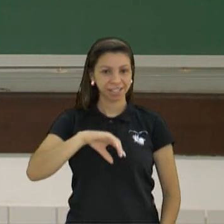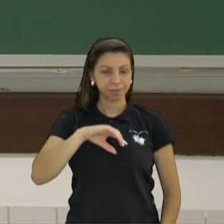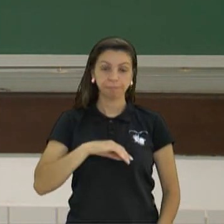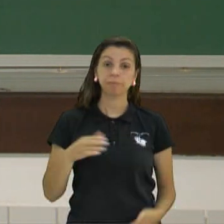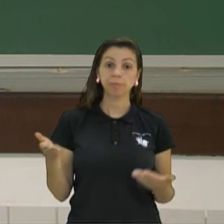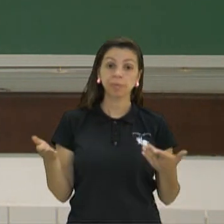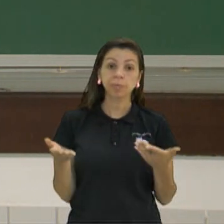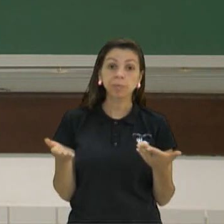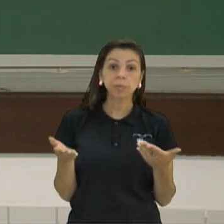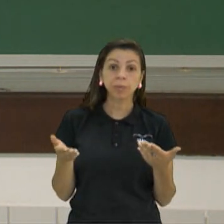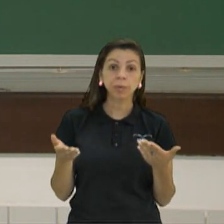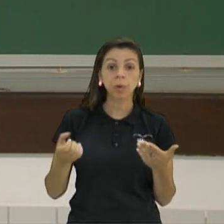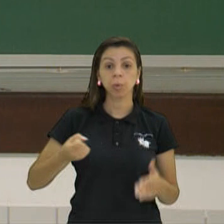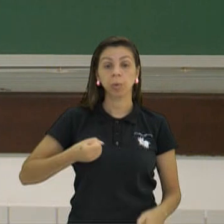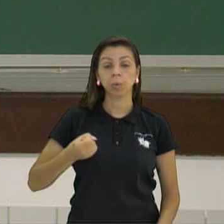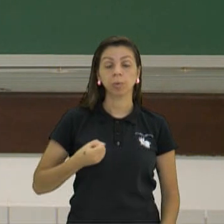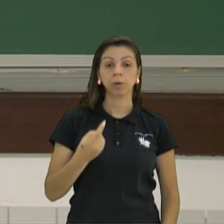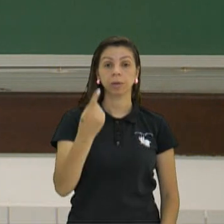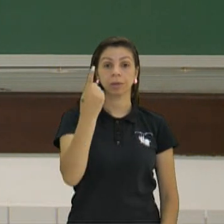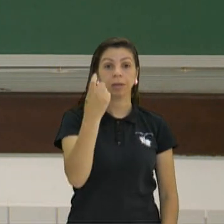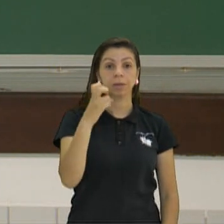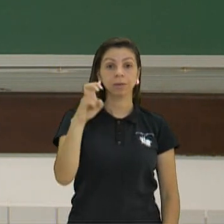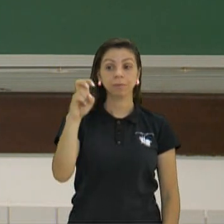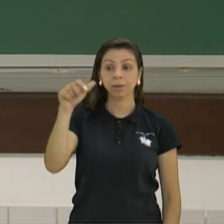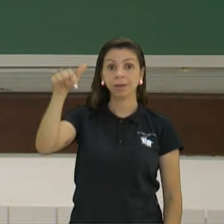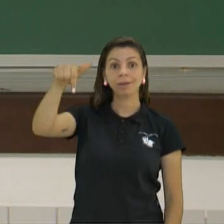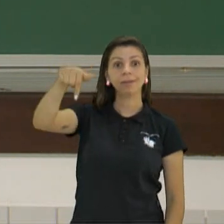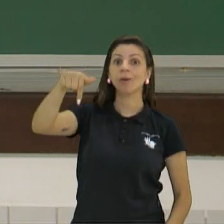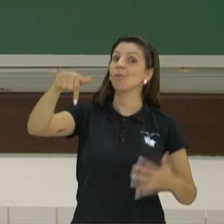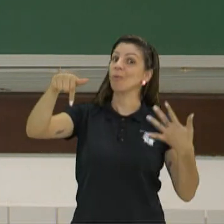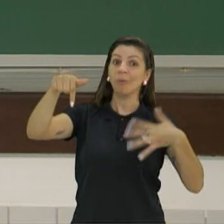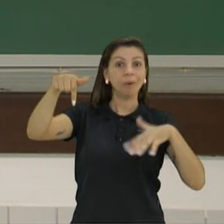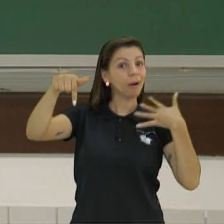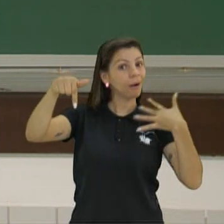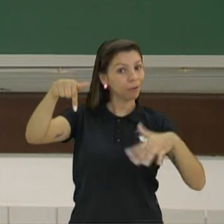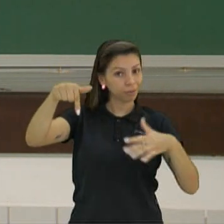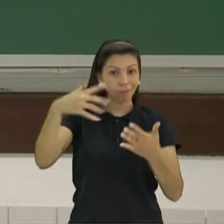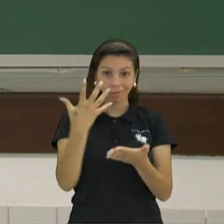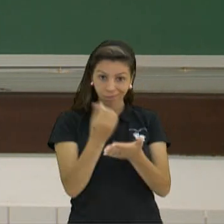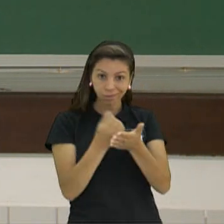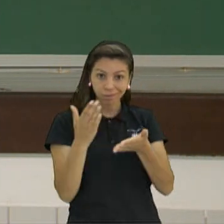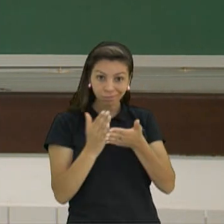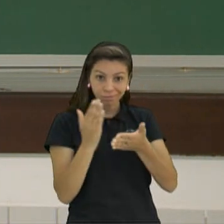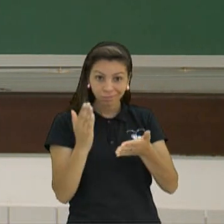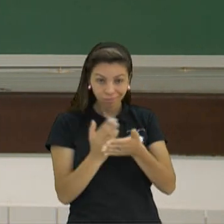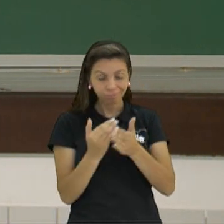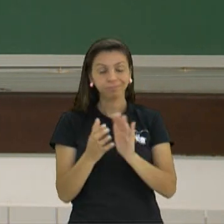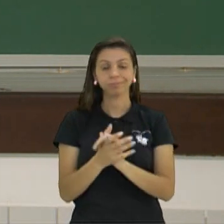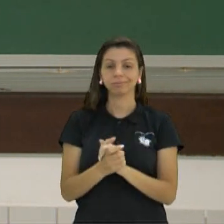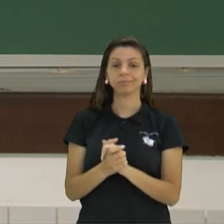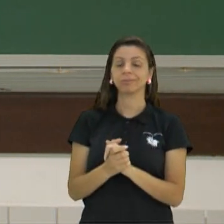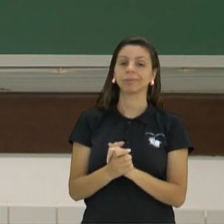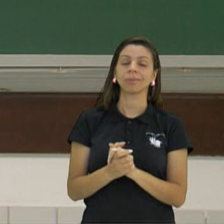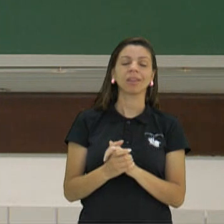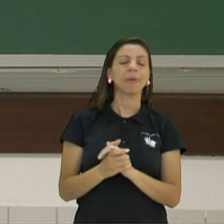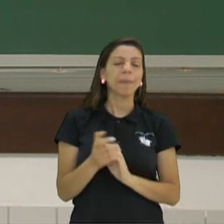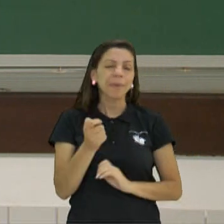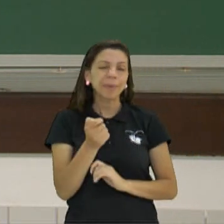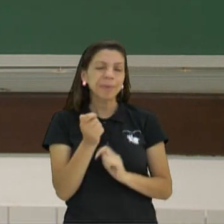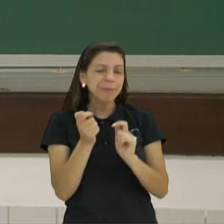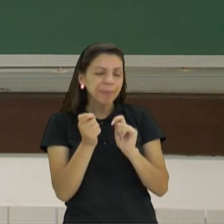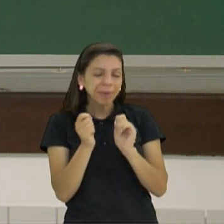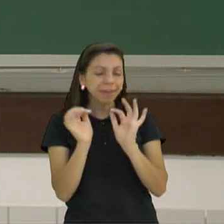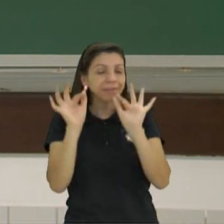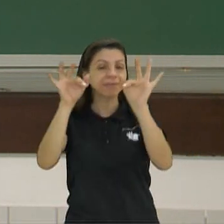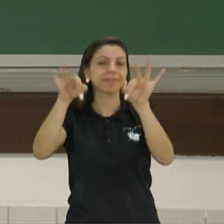e hoje é a aula de número 157. Anota aí no seu caderno. Mais um pouquinho e terminamos o ano. Vamos